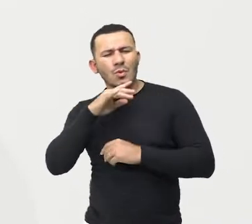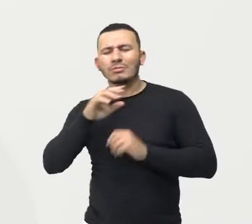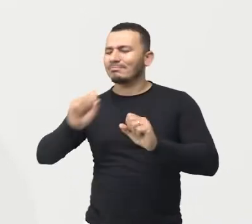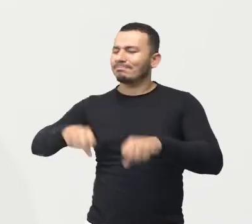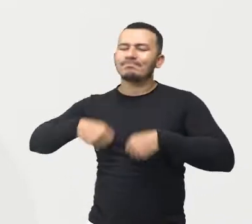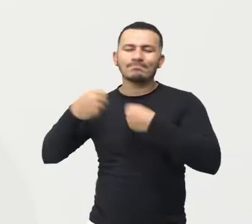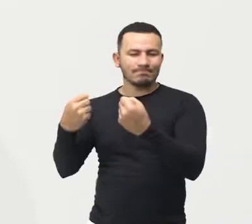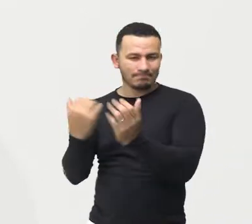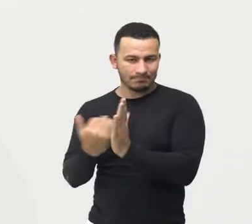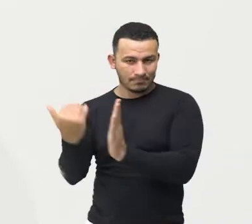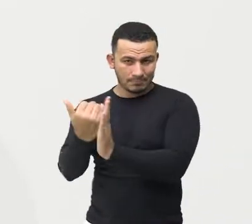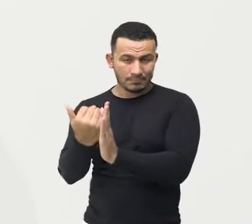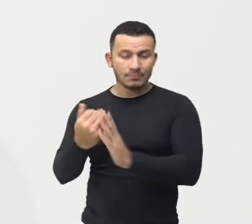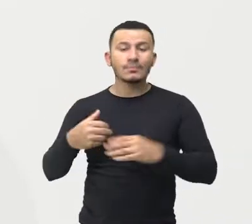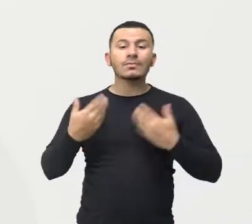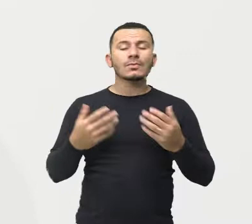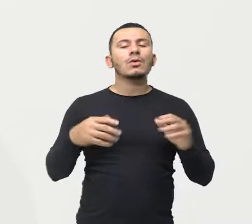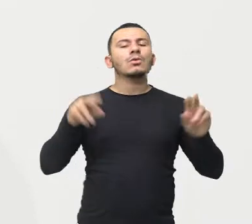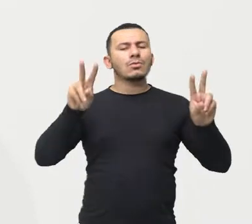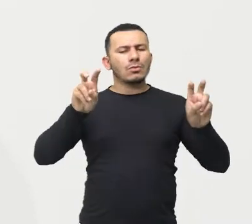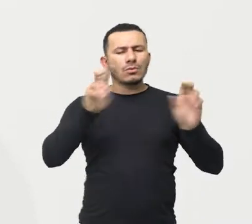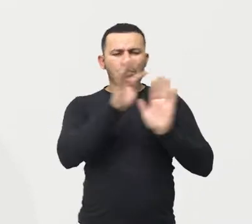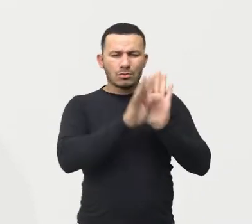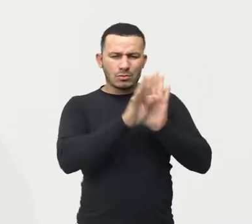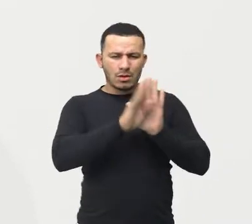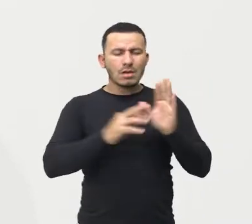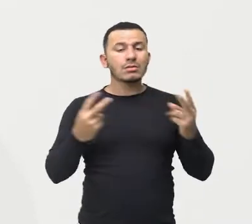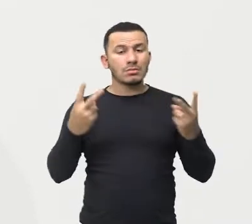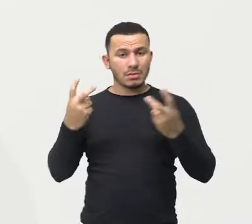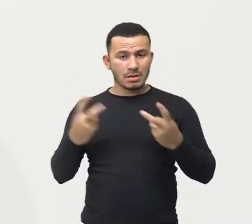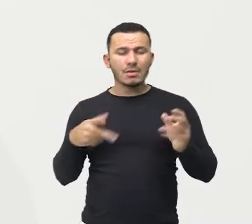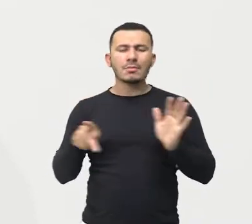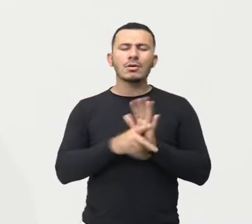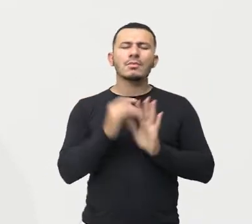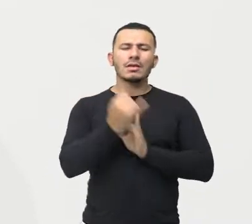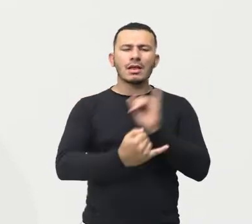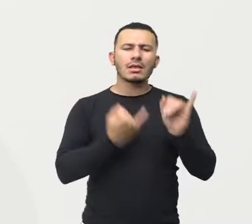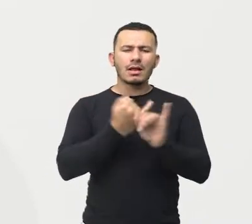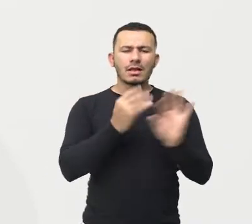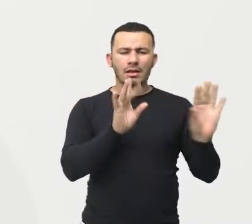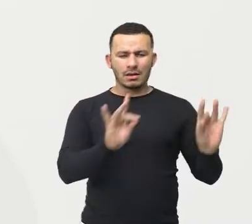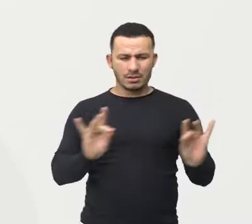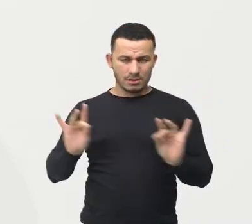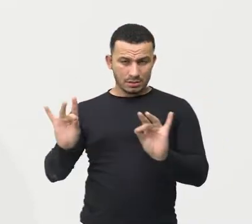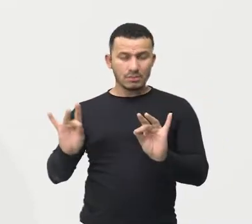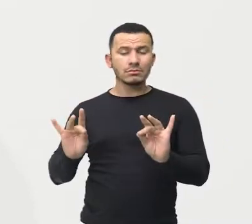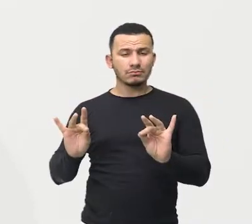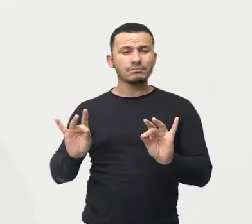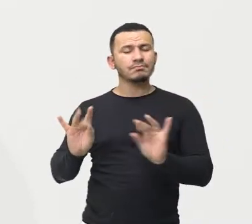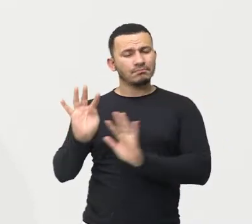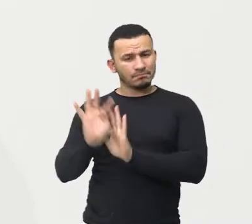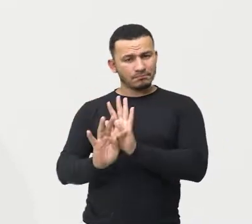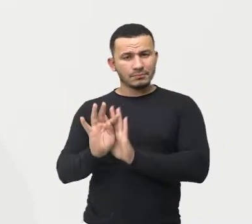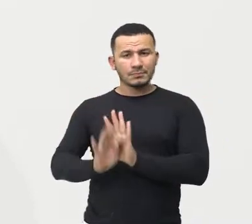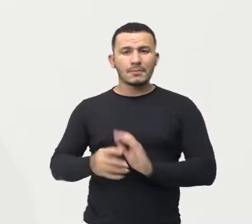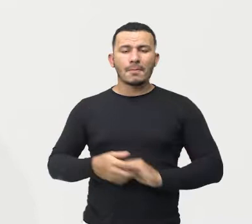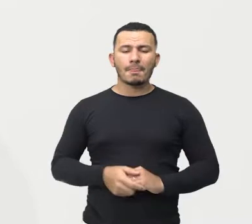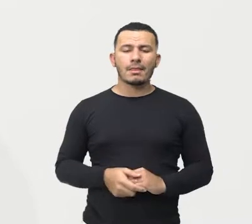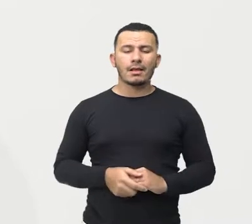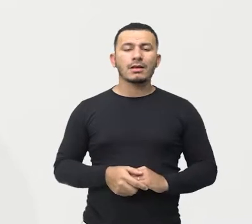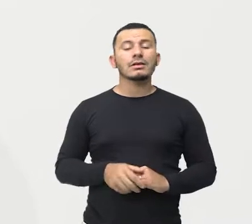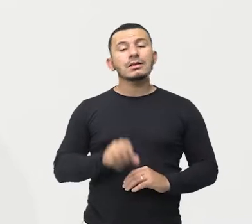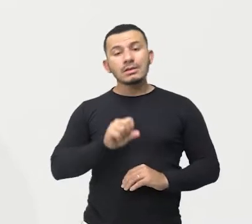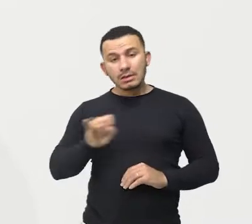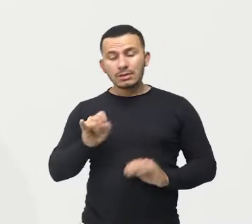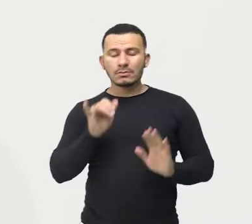perceba que o nosso texto, pela referência, você já viu que ele foi retirado da internet, ok? E se eu parar